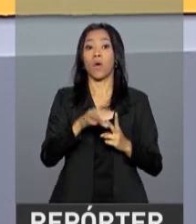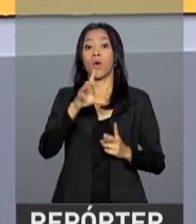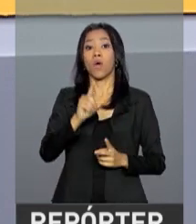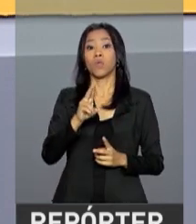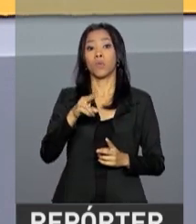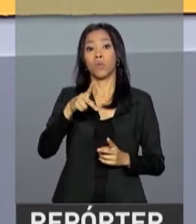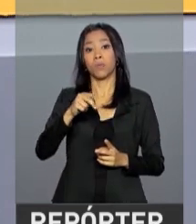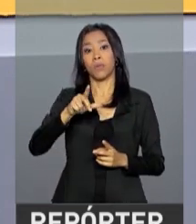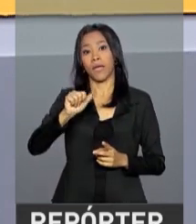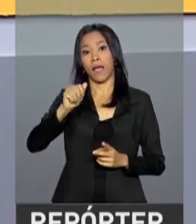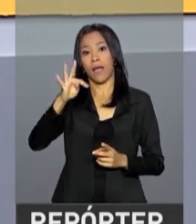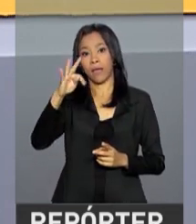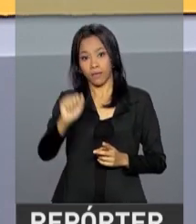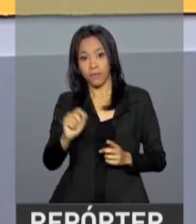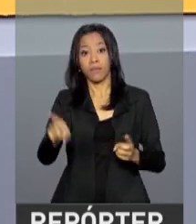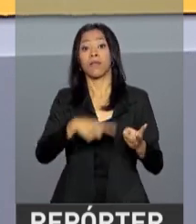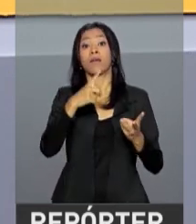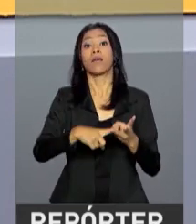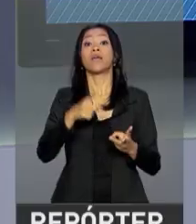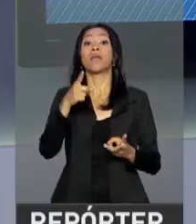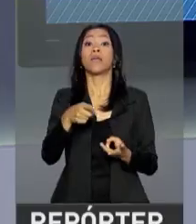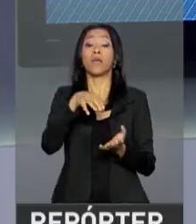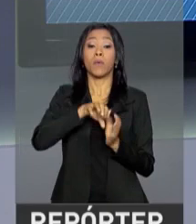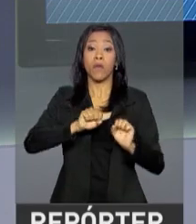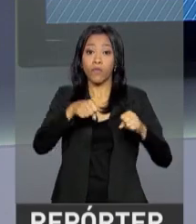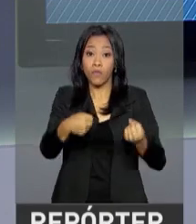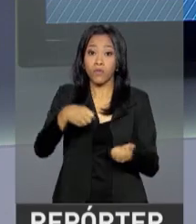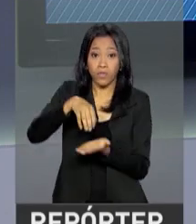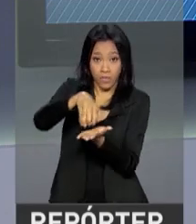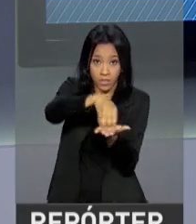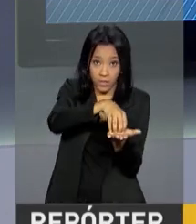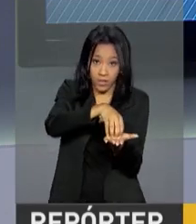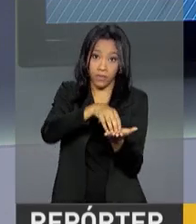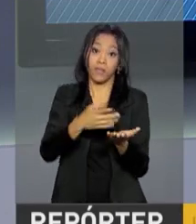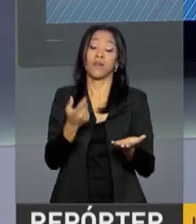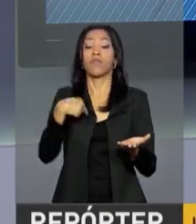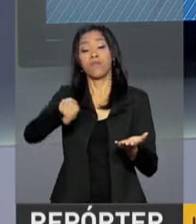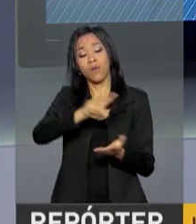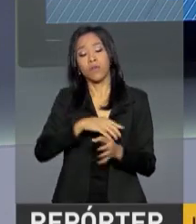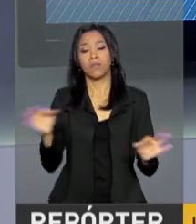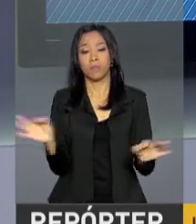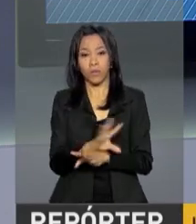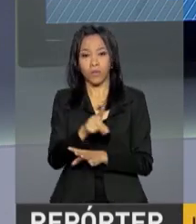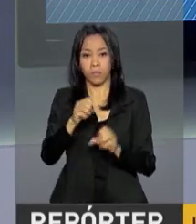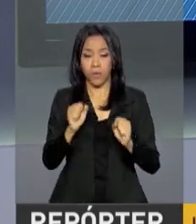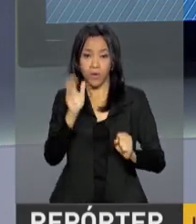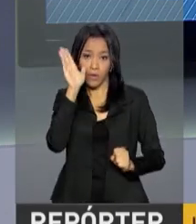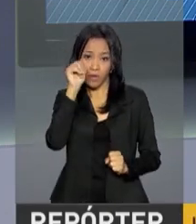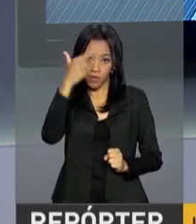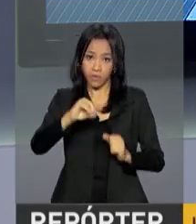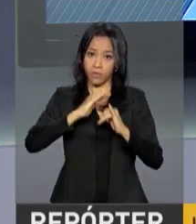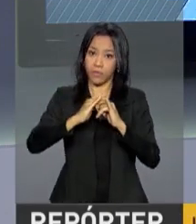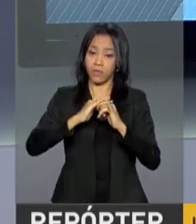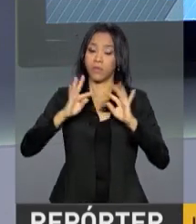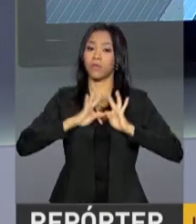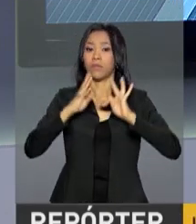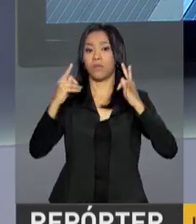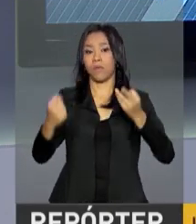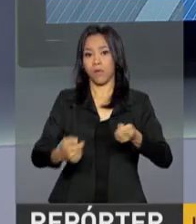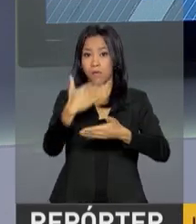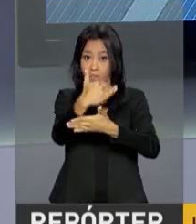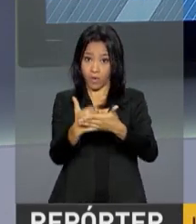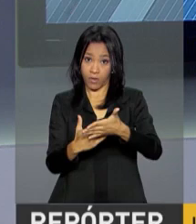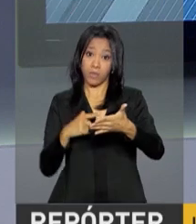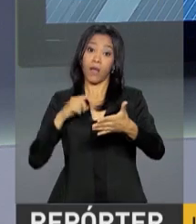eo reforço das agências reguladoras nós ficamos por aqui você pode rever as reportagens no youtube e toda nossa programação